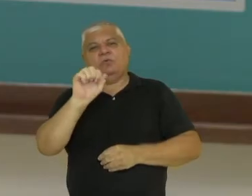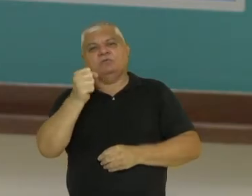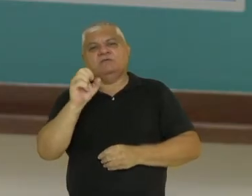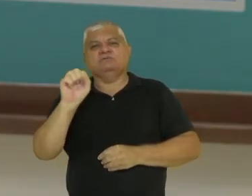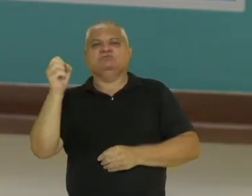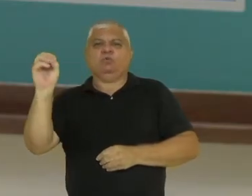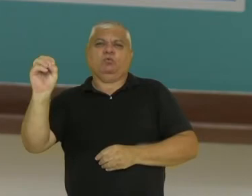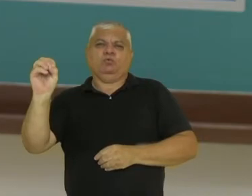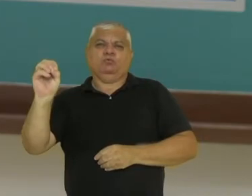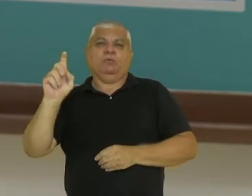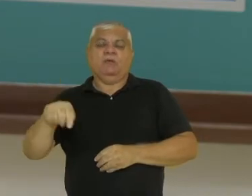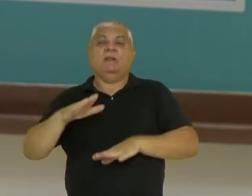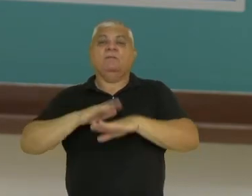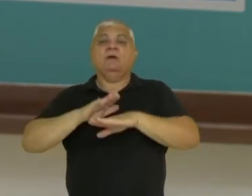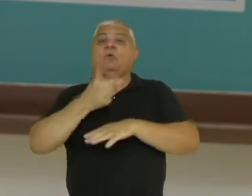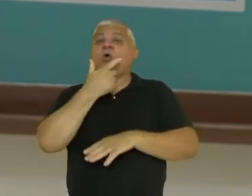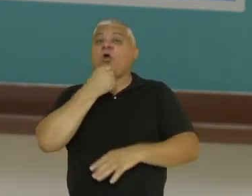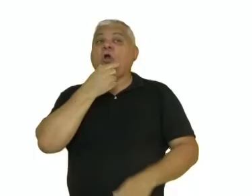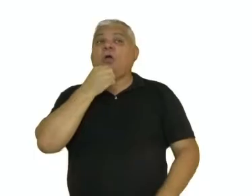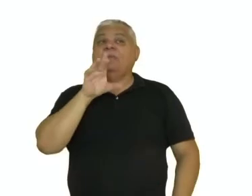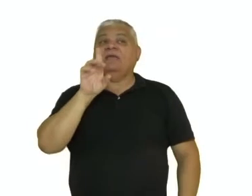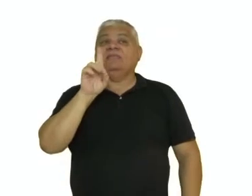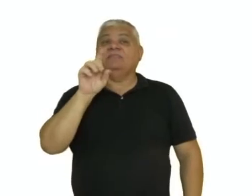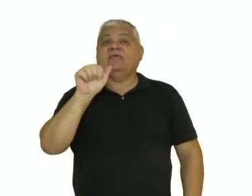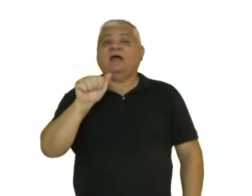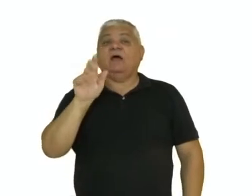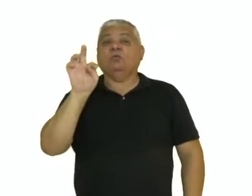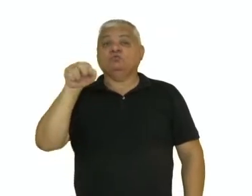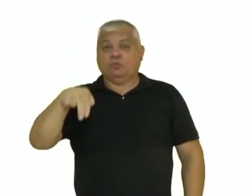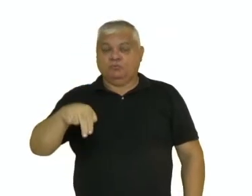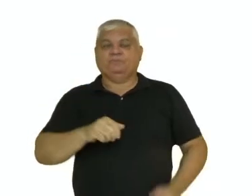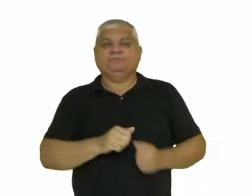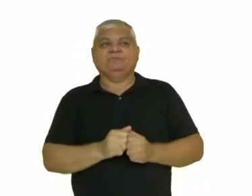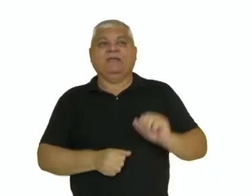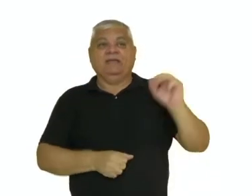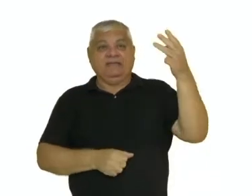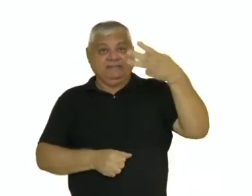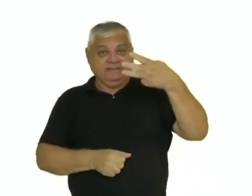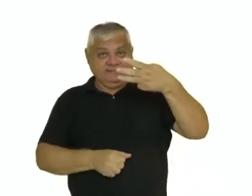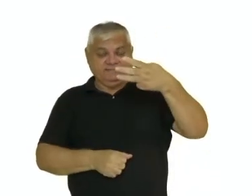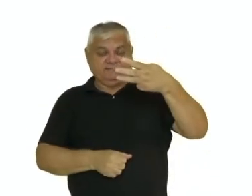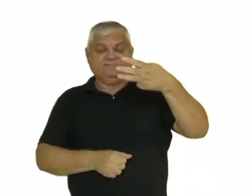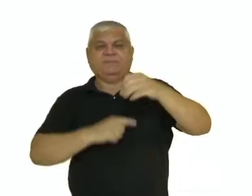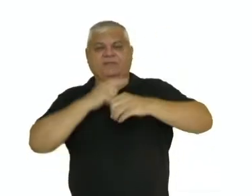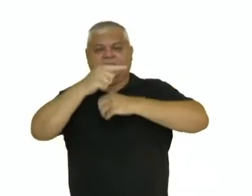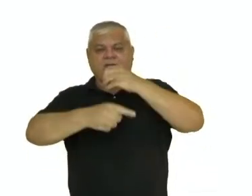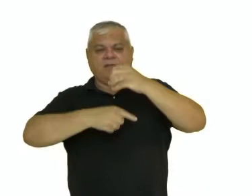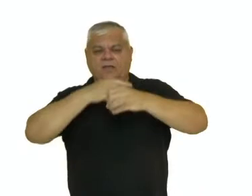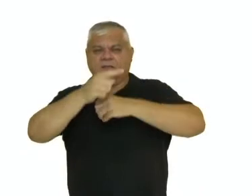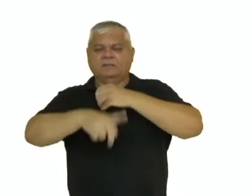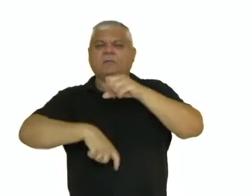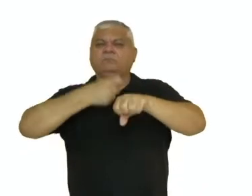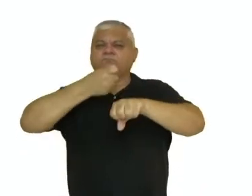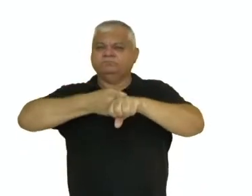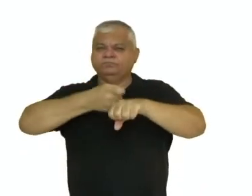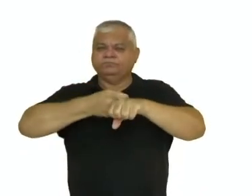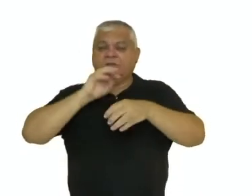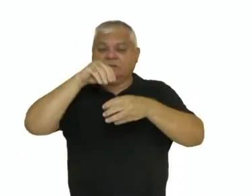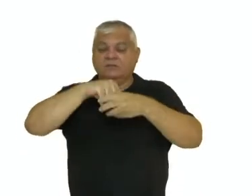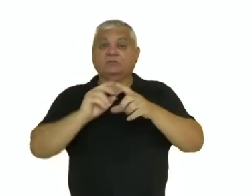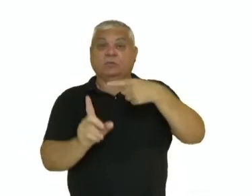modelo atômico do Dalton. O 3, a frase 3, o átomo como partícula maciça com carga